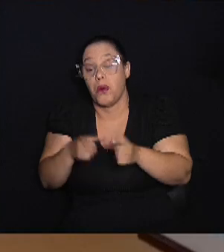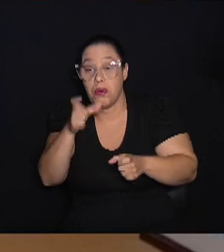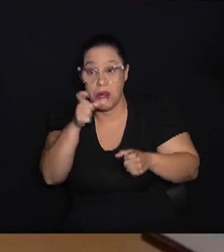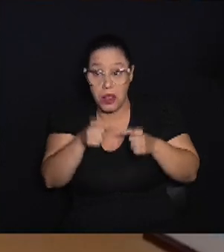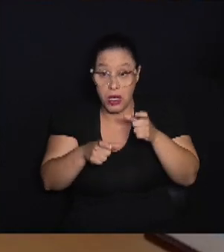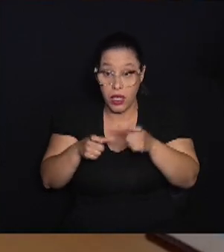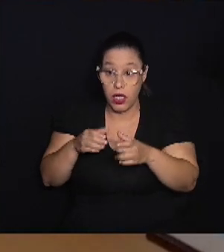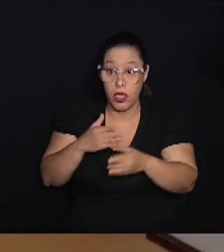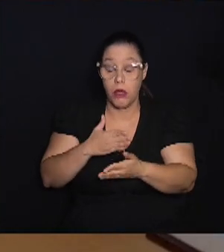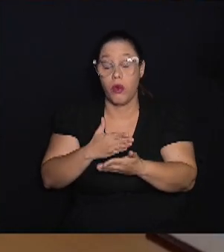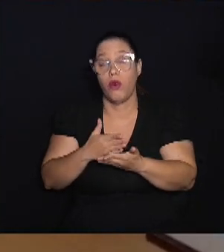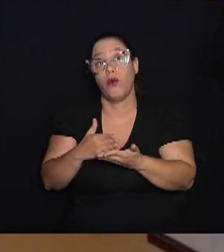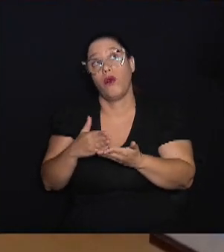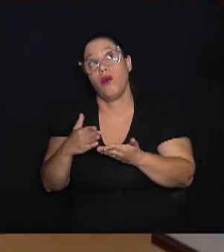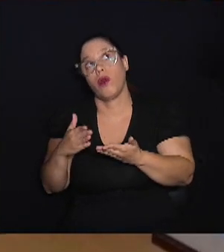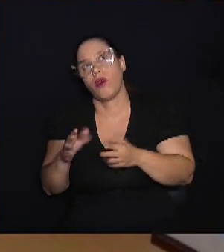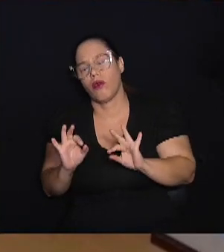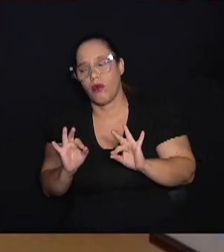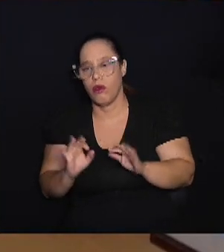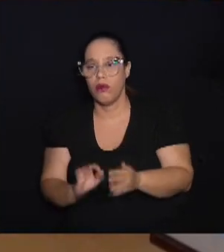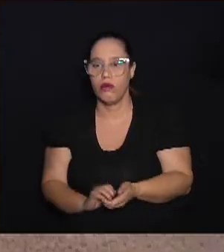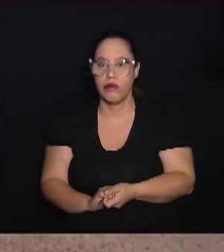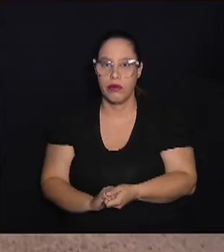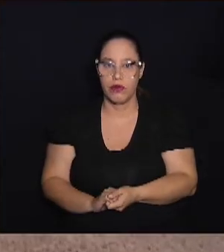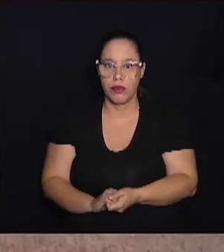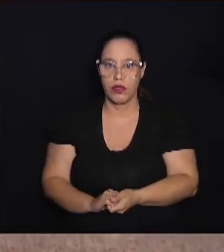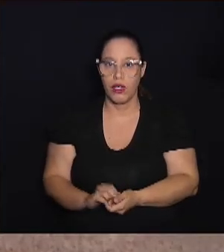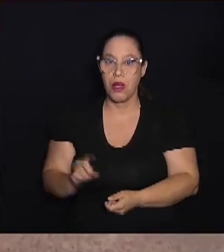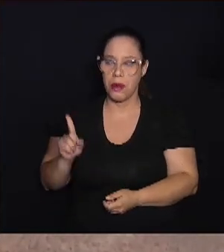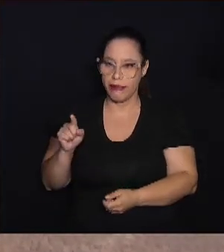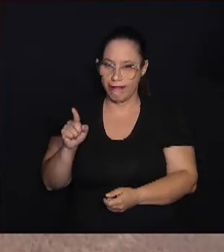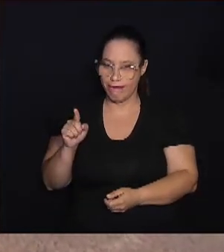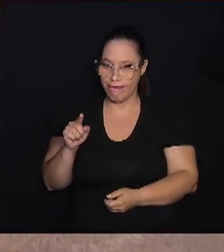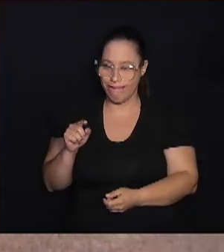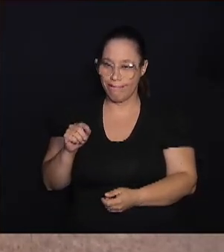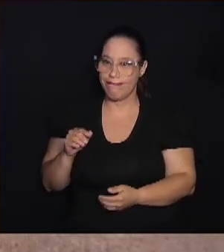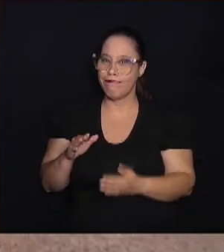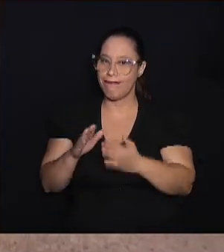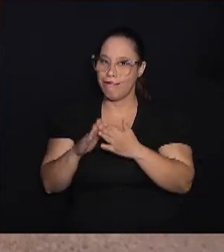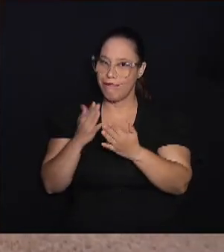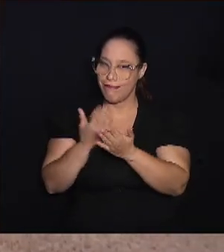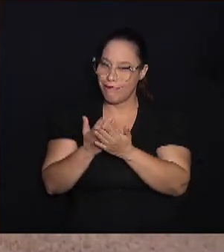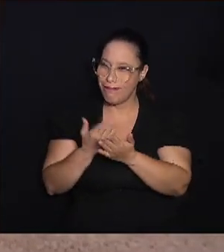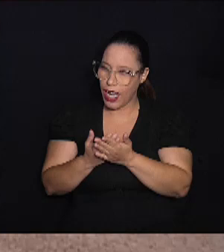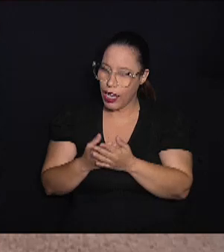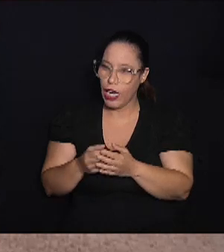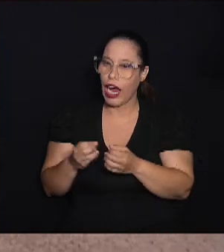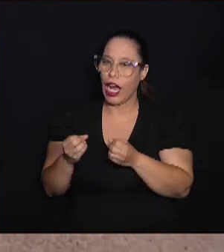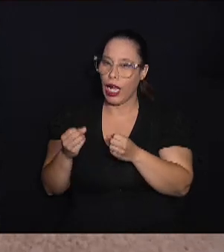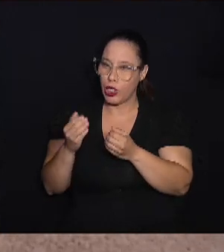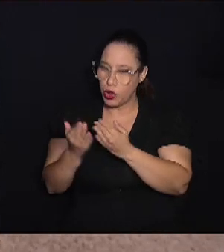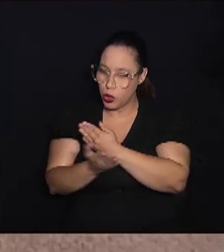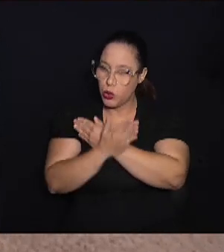escola. E isso também ajuda muito na matéria que se chama História.